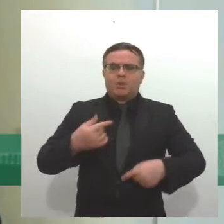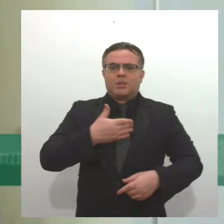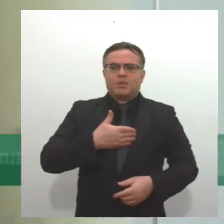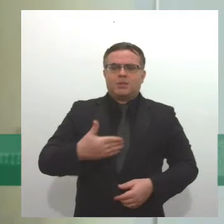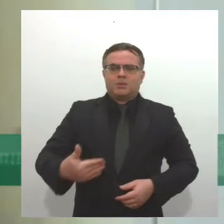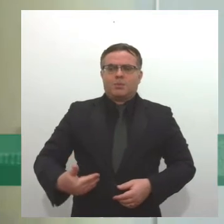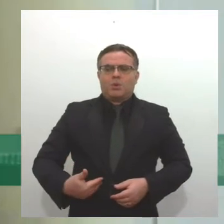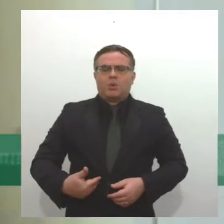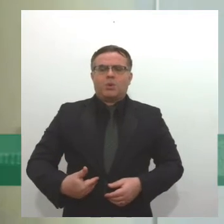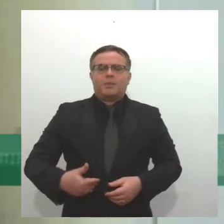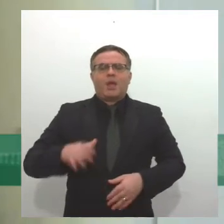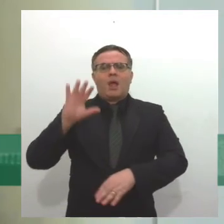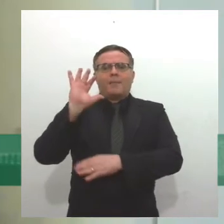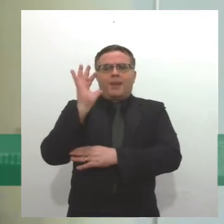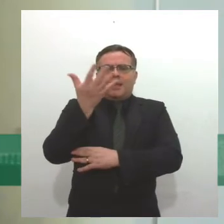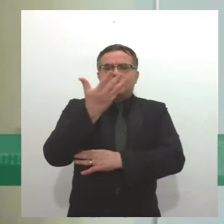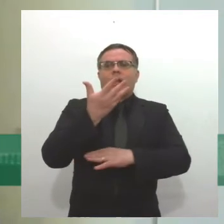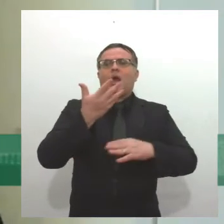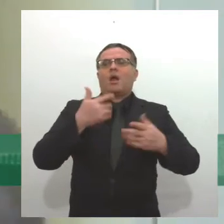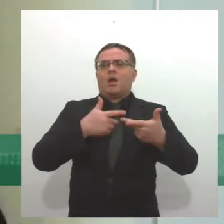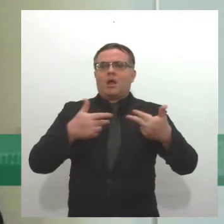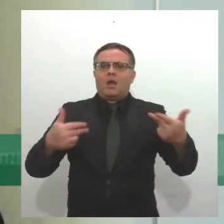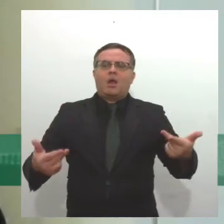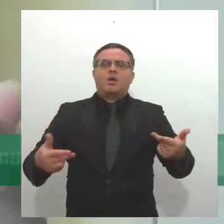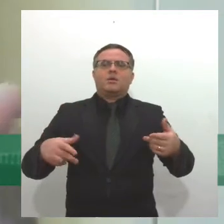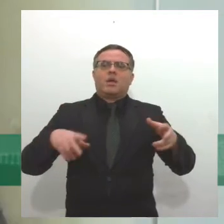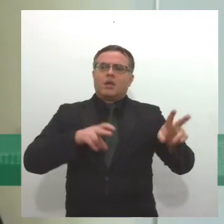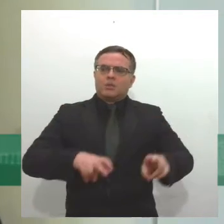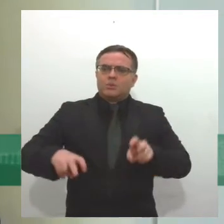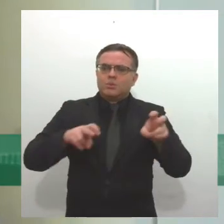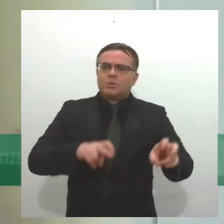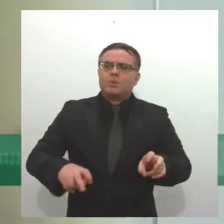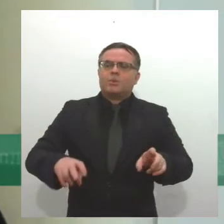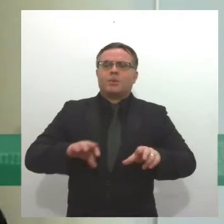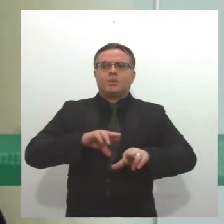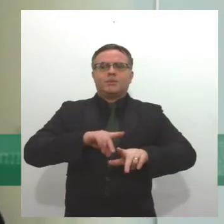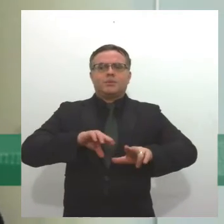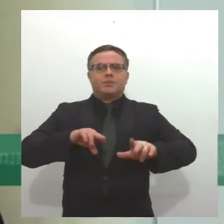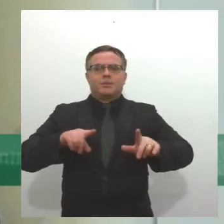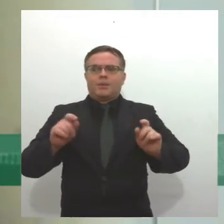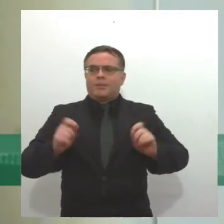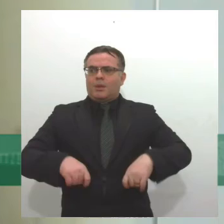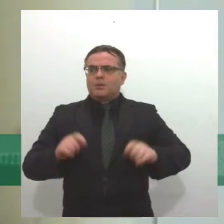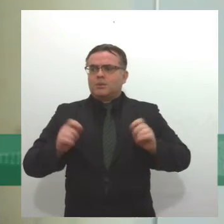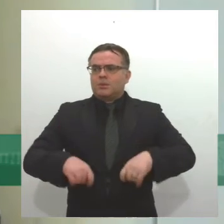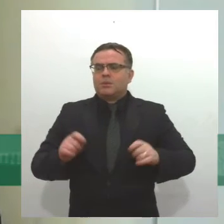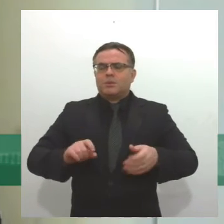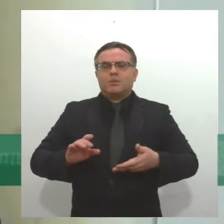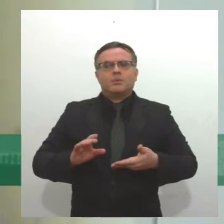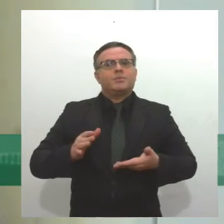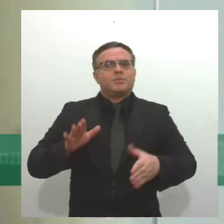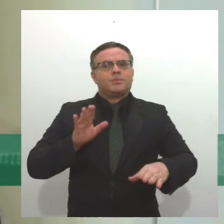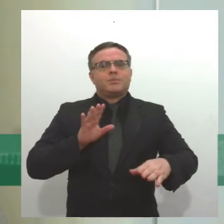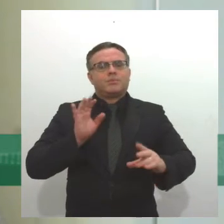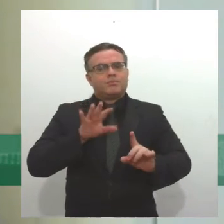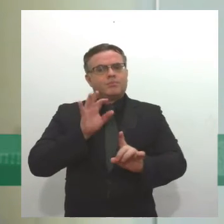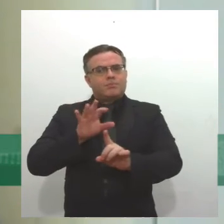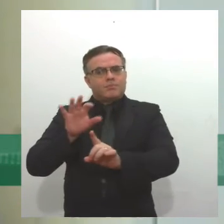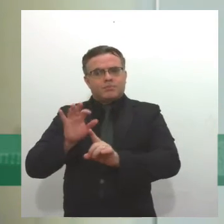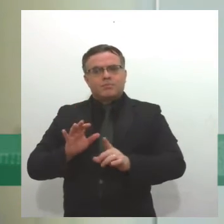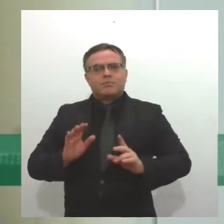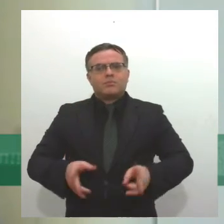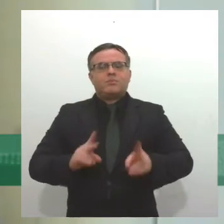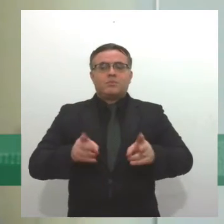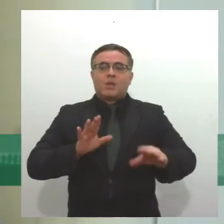seja ambientais, seja da agricultura, enfim, tudo isso poderia, infraestrutura, poderia estar já muito